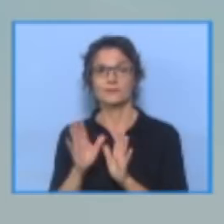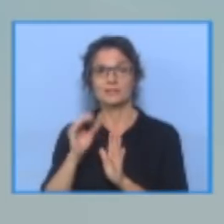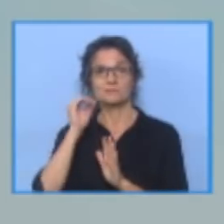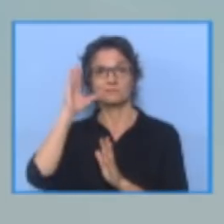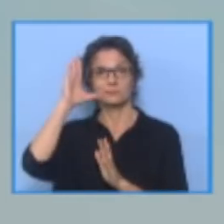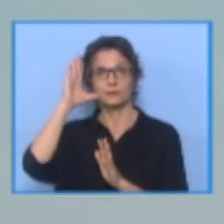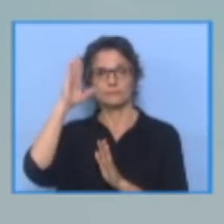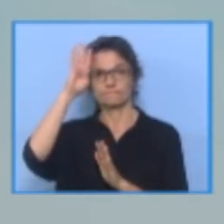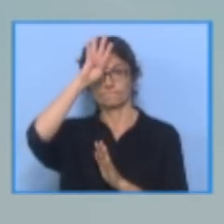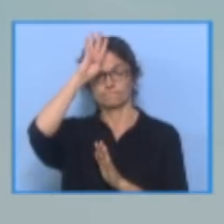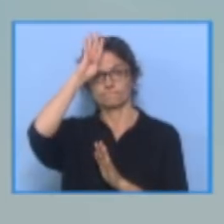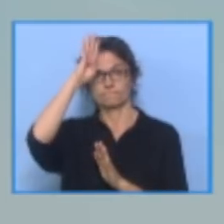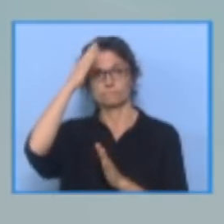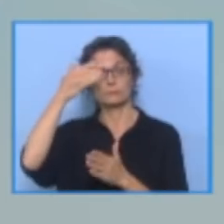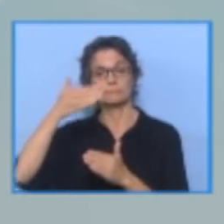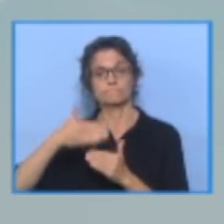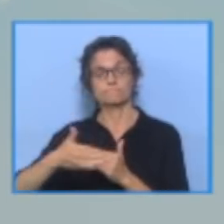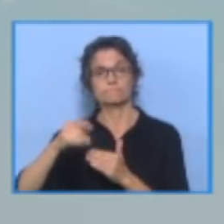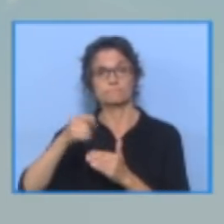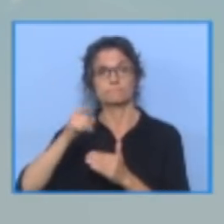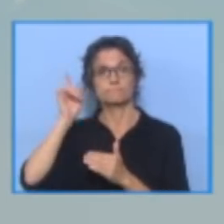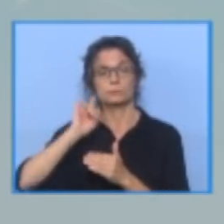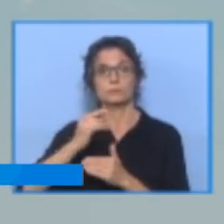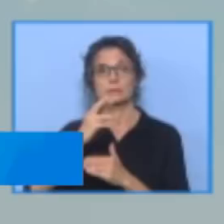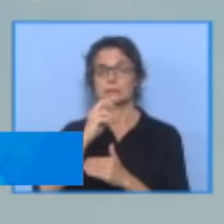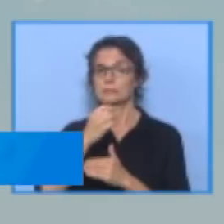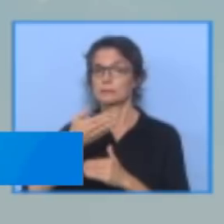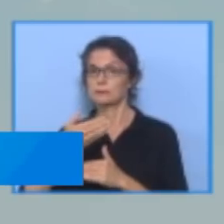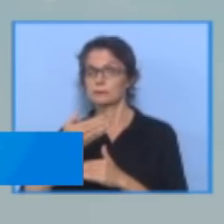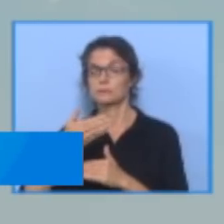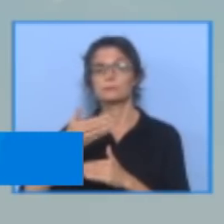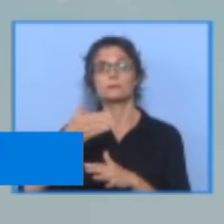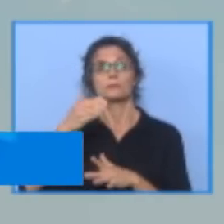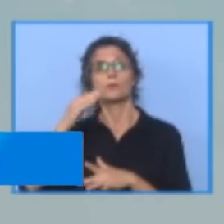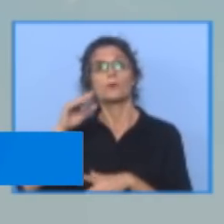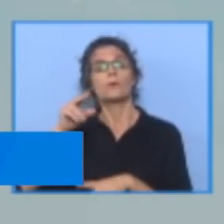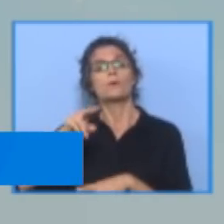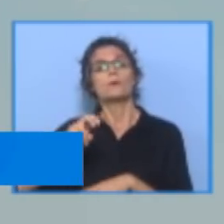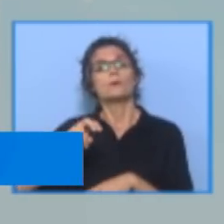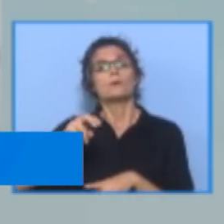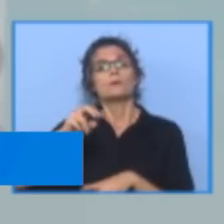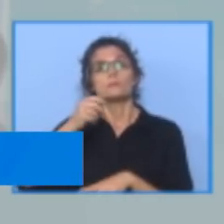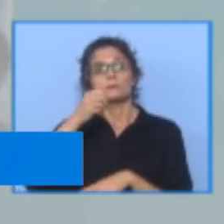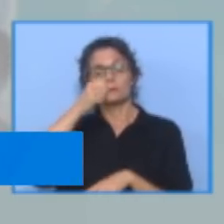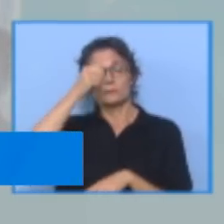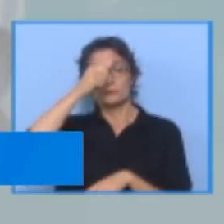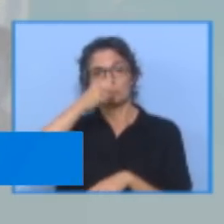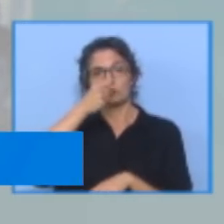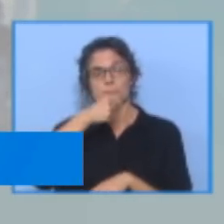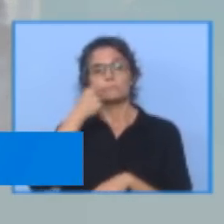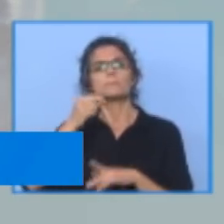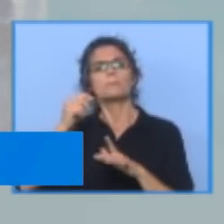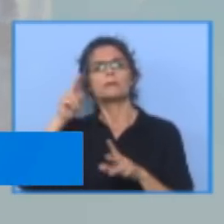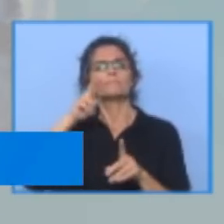Olá, boa tarde. O Papa Francisco inicia no dia 31 de maio uma visita à Roménia. Vai estar 3 dias num país onde a